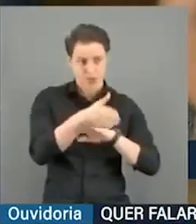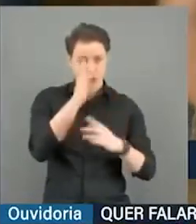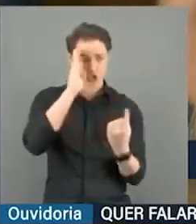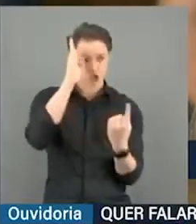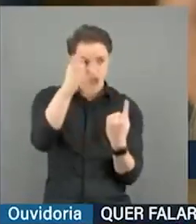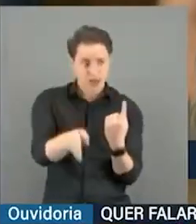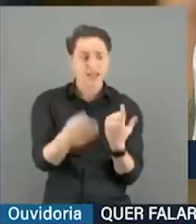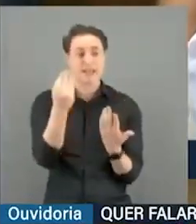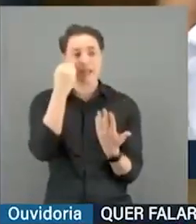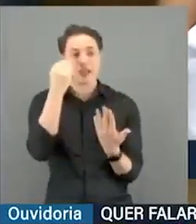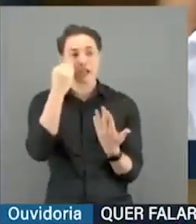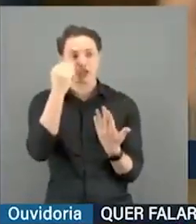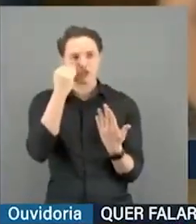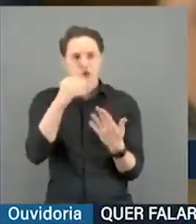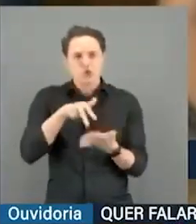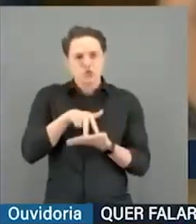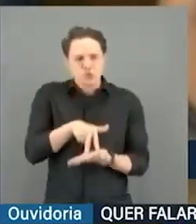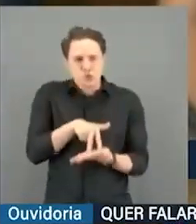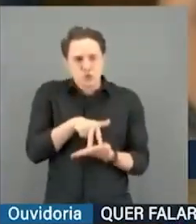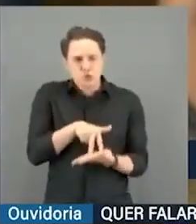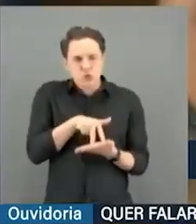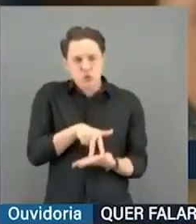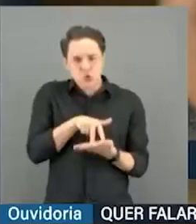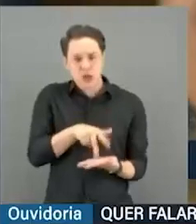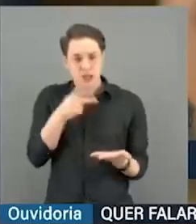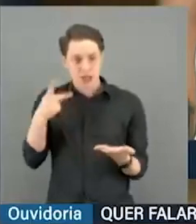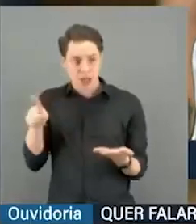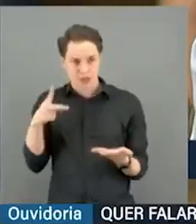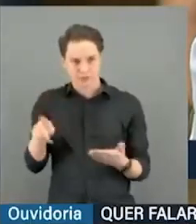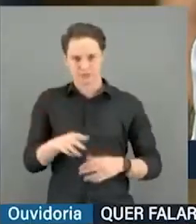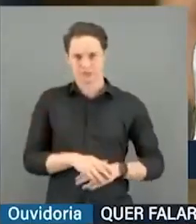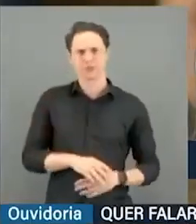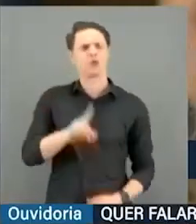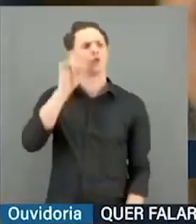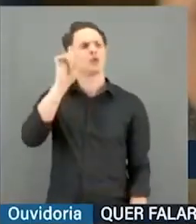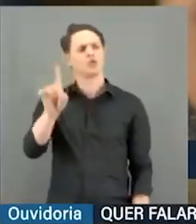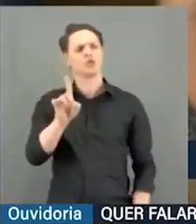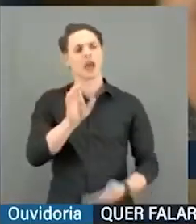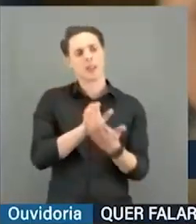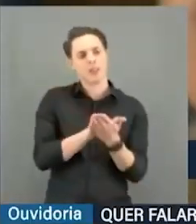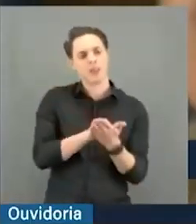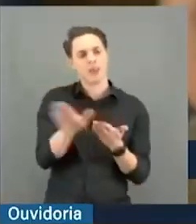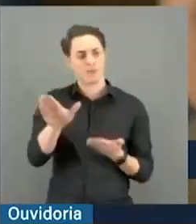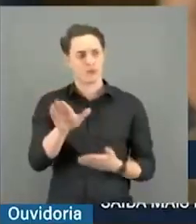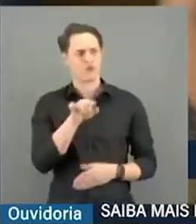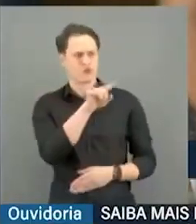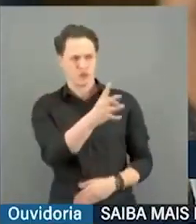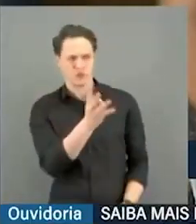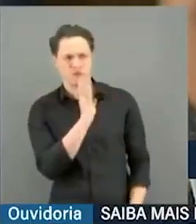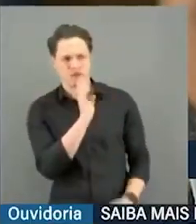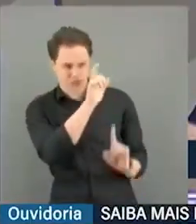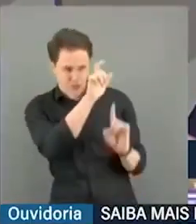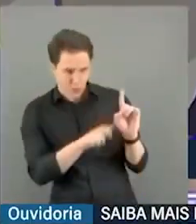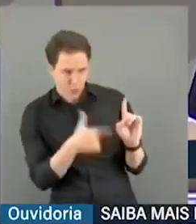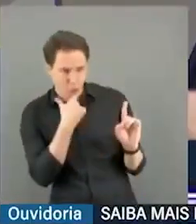na tentativa de resistência de Frota. No dia da sua demissão, o senhor o conhecia?